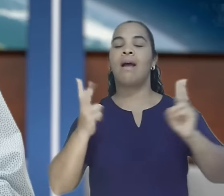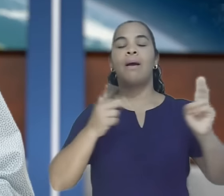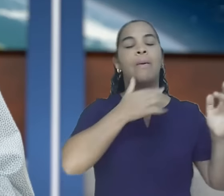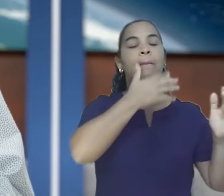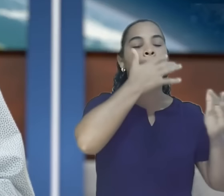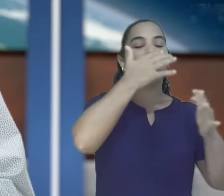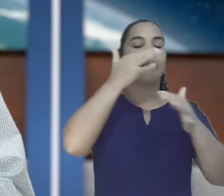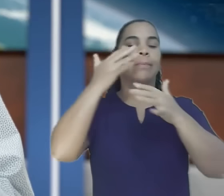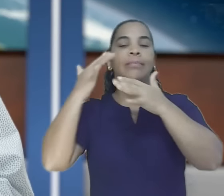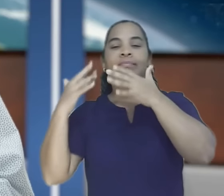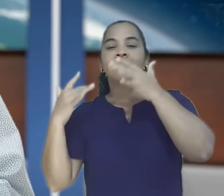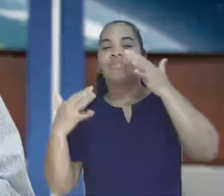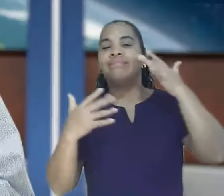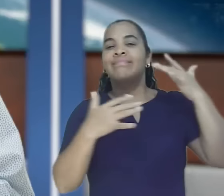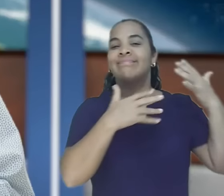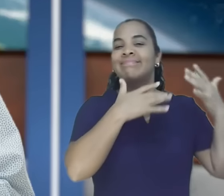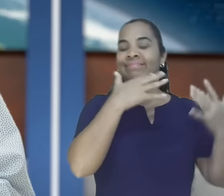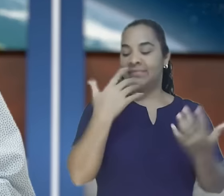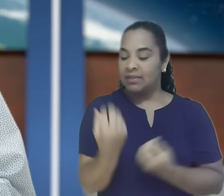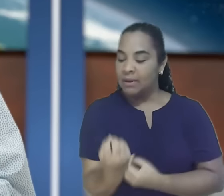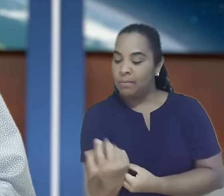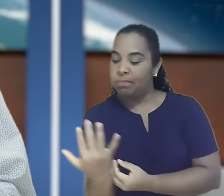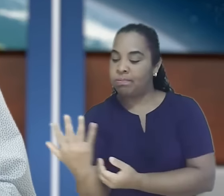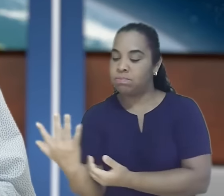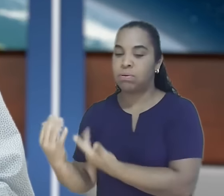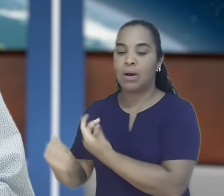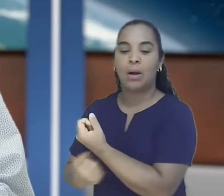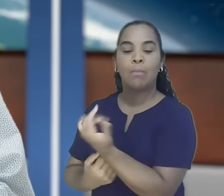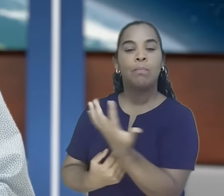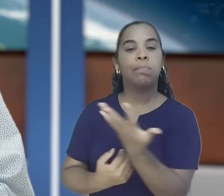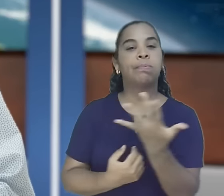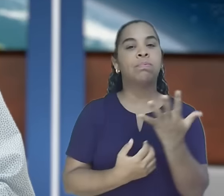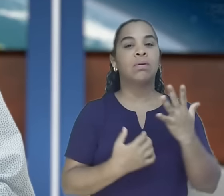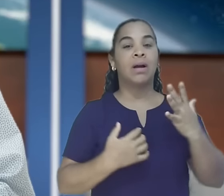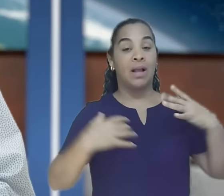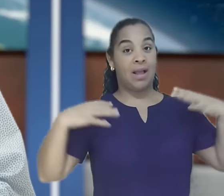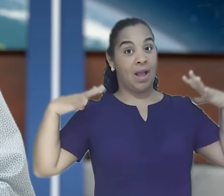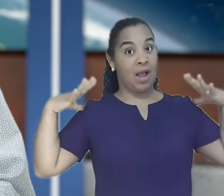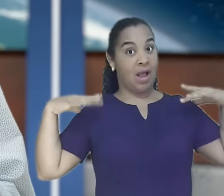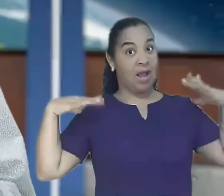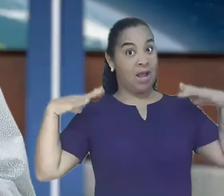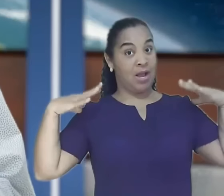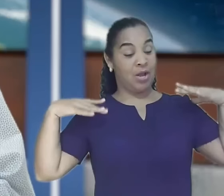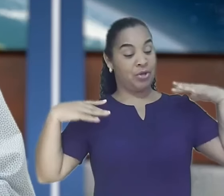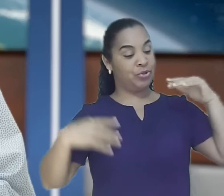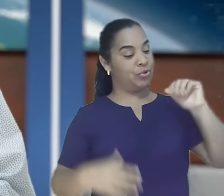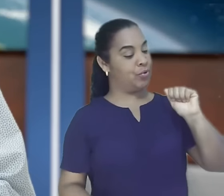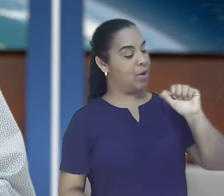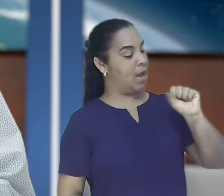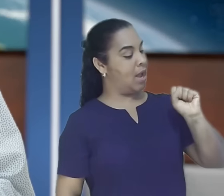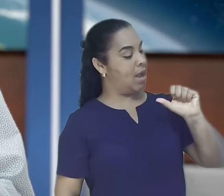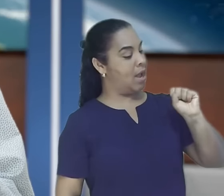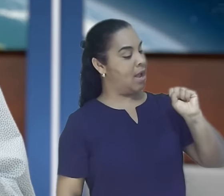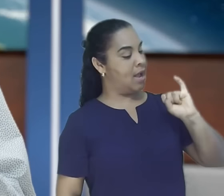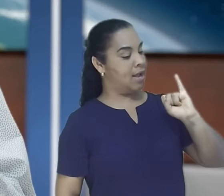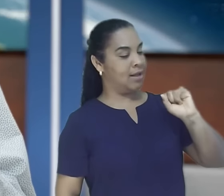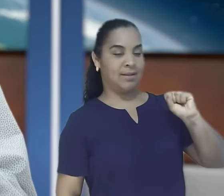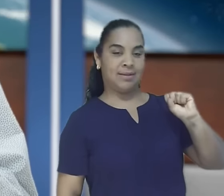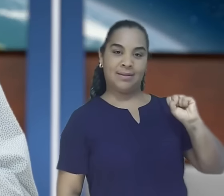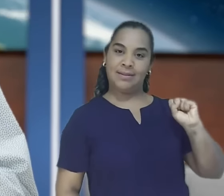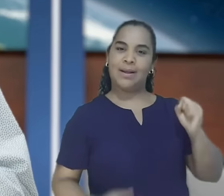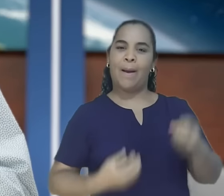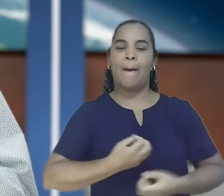Bailavam no ar O anjo de Assis Frágil Poeta